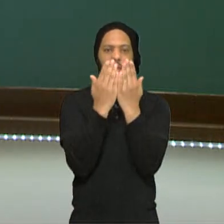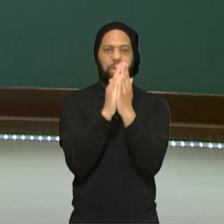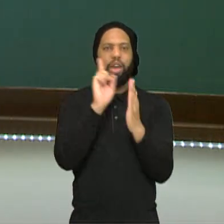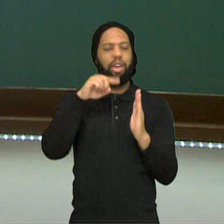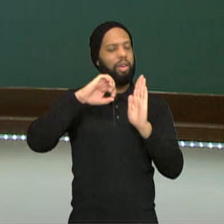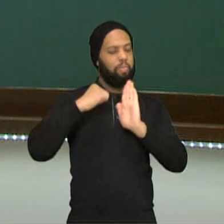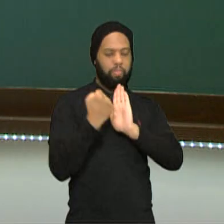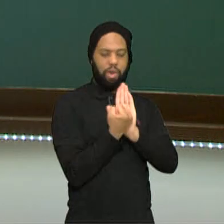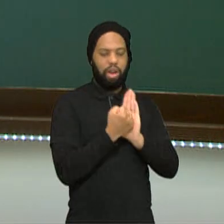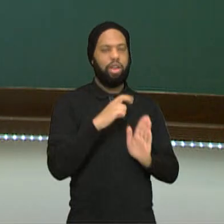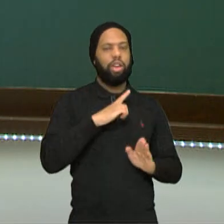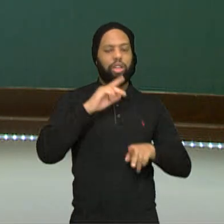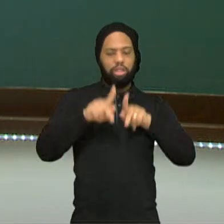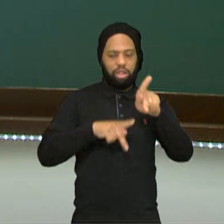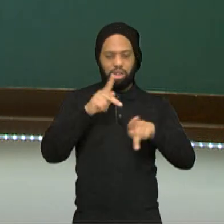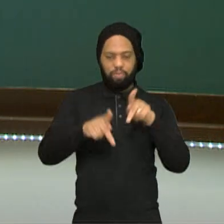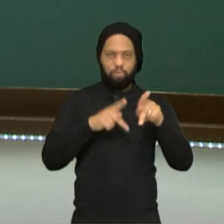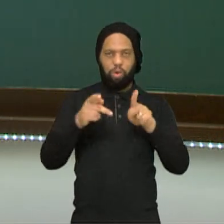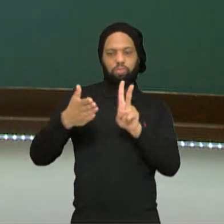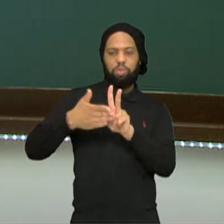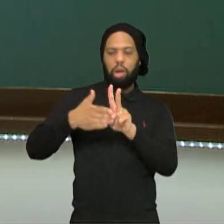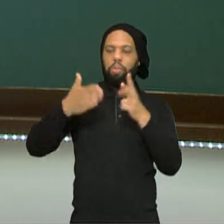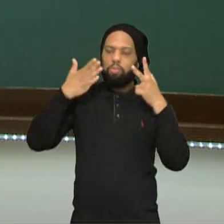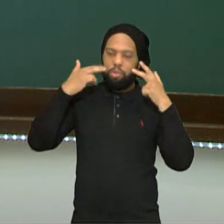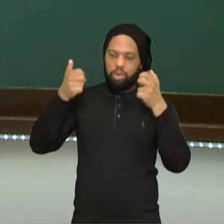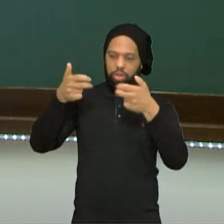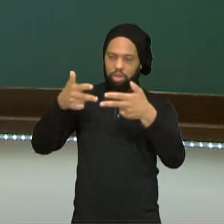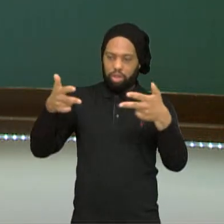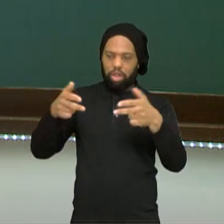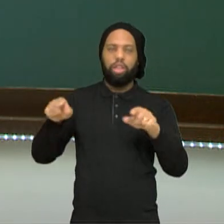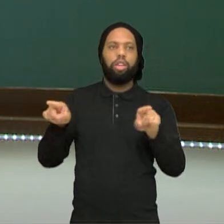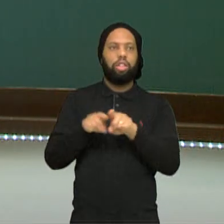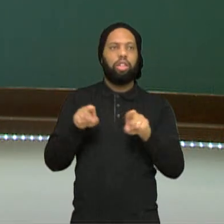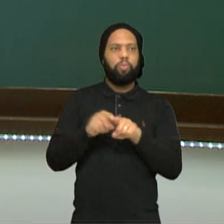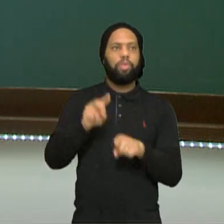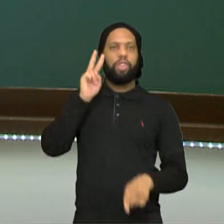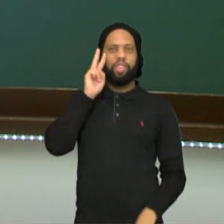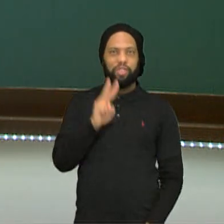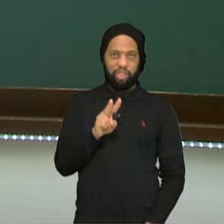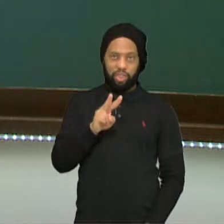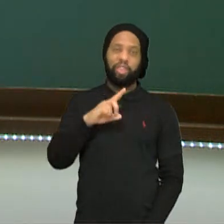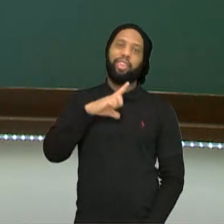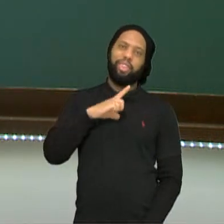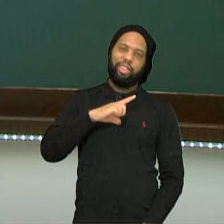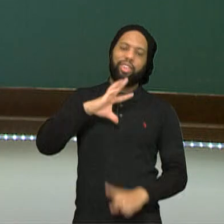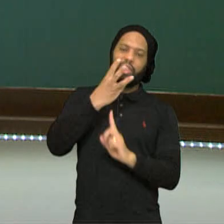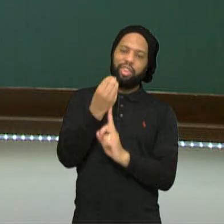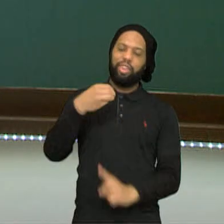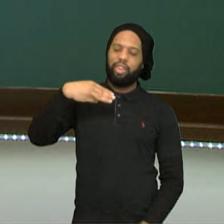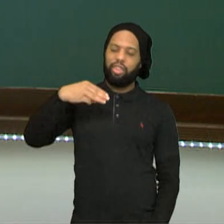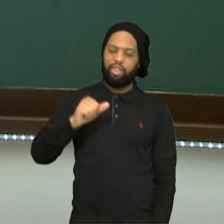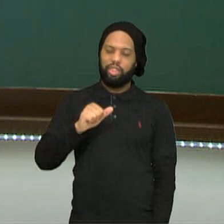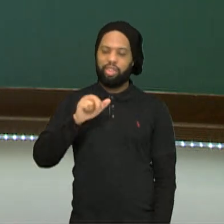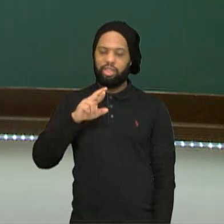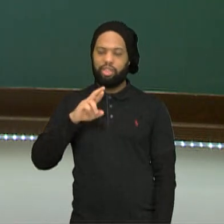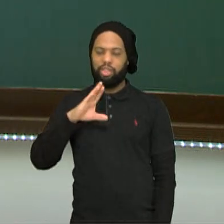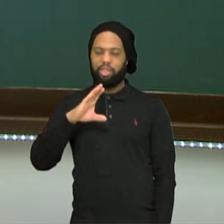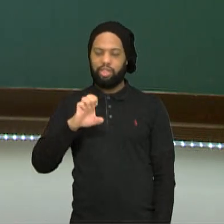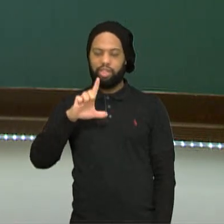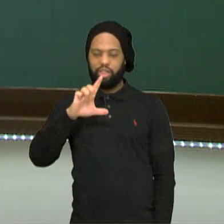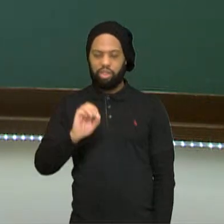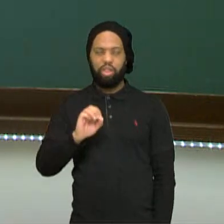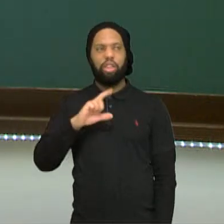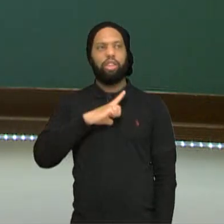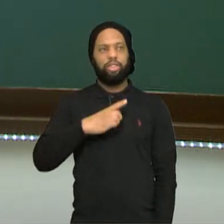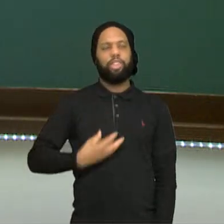presentes na arte dos povos indígenas, né, e que nós apreciamos ali através da arte do Marcelo Diamante. Então, está